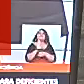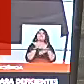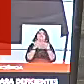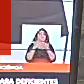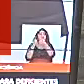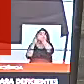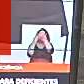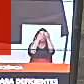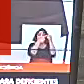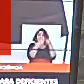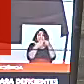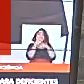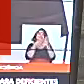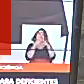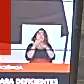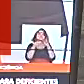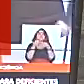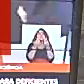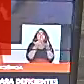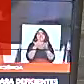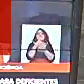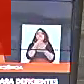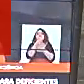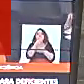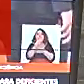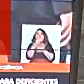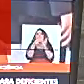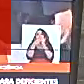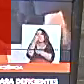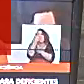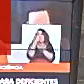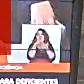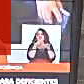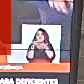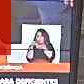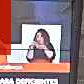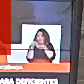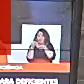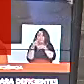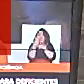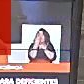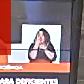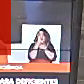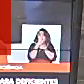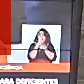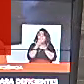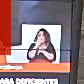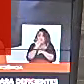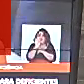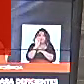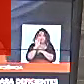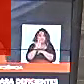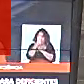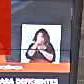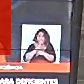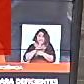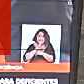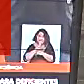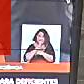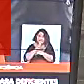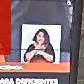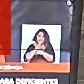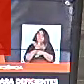vez na semana, com essa limitação das duas vagas gratuitas, e o restante da população fica o